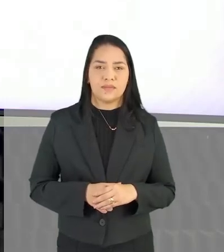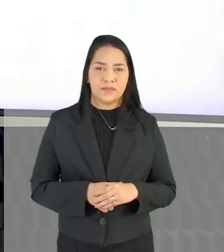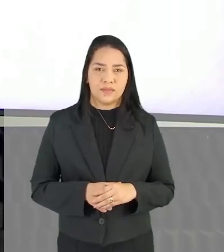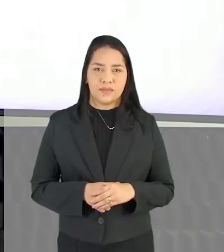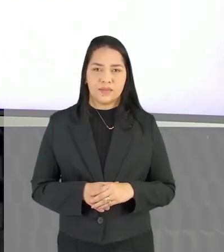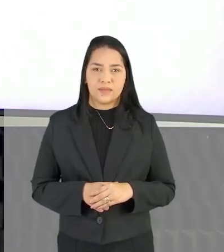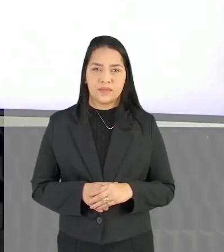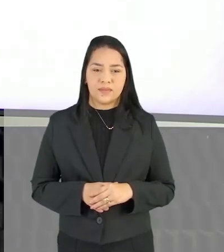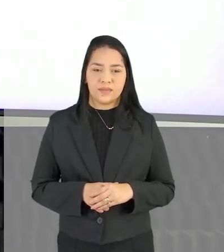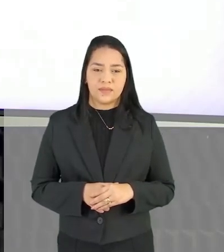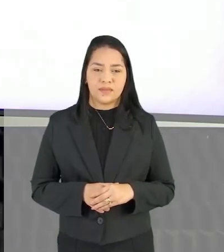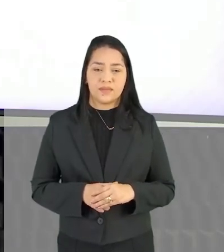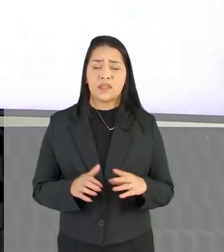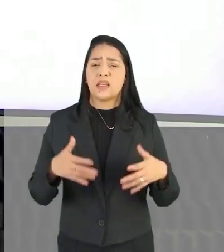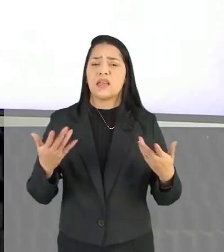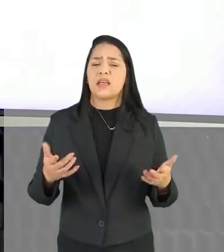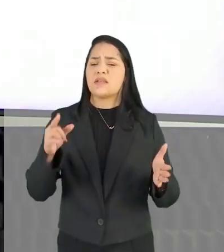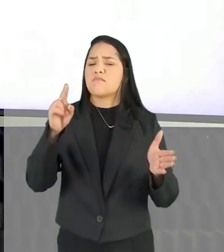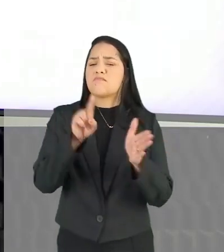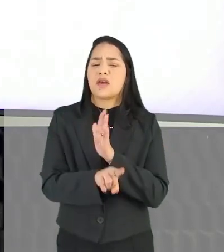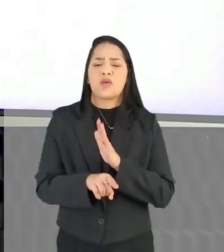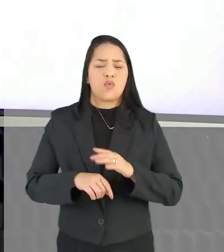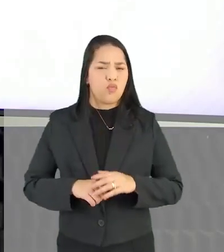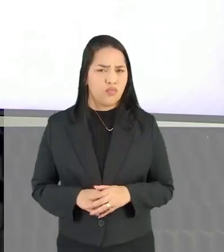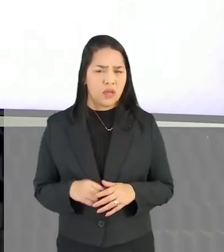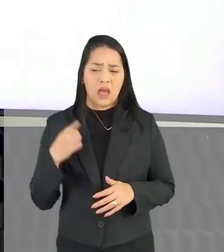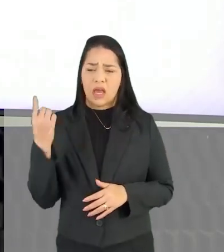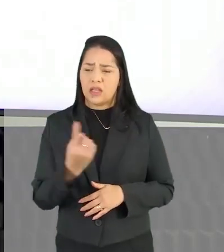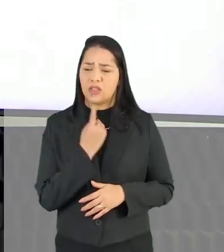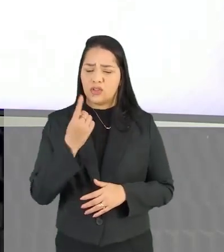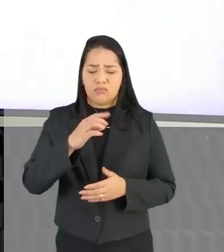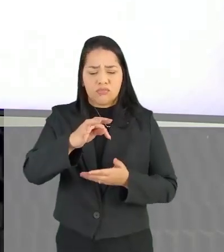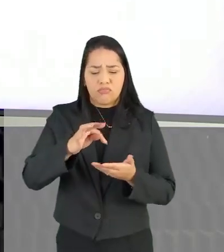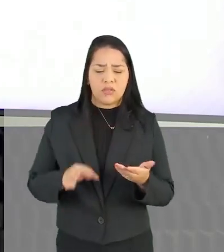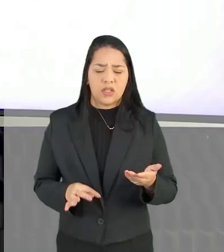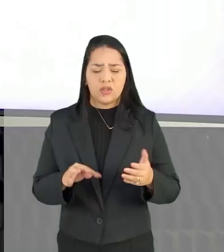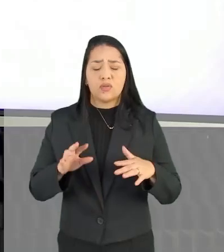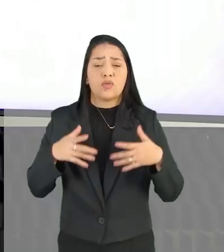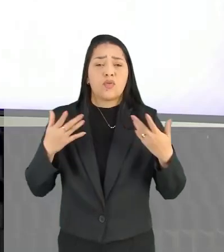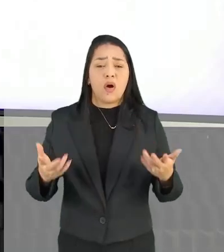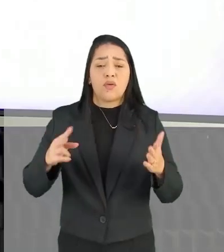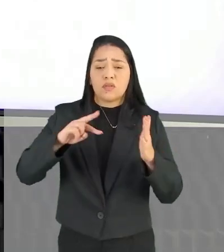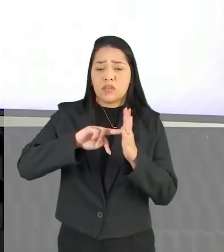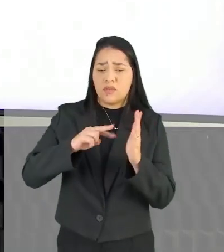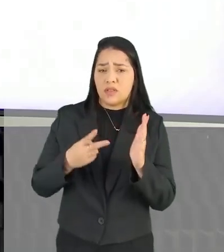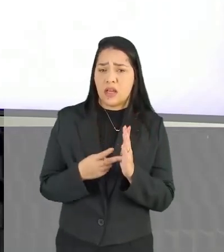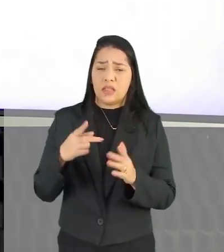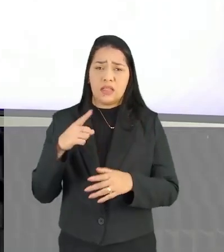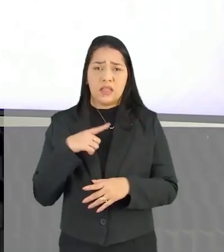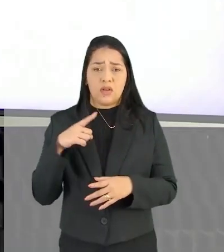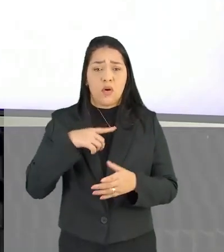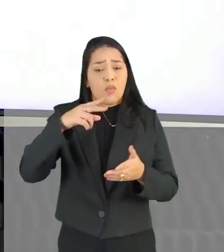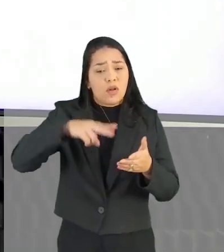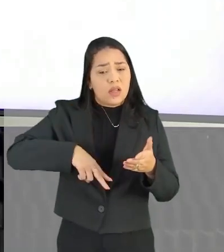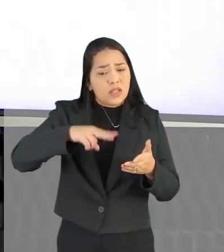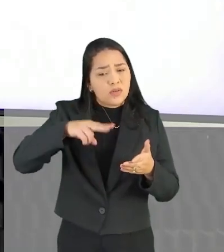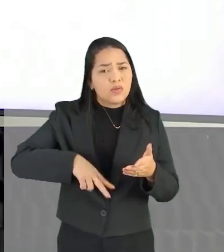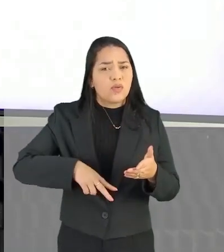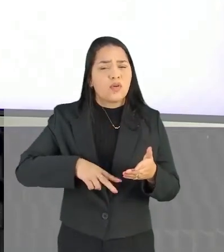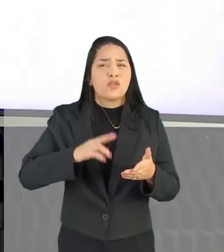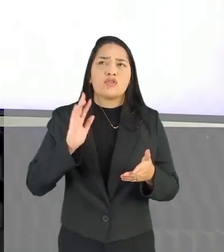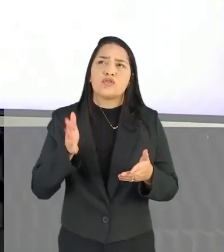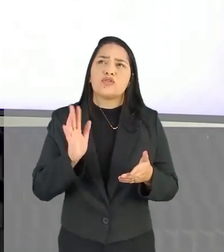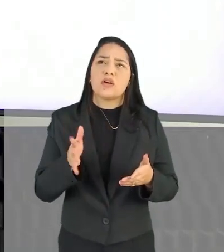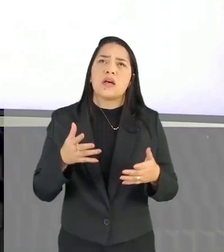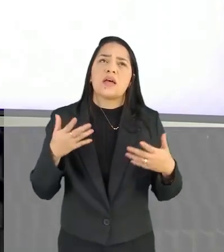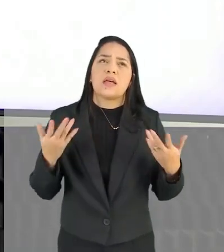aranhas. E aí, essa pergunta retórica, quando a gente vai lá no texto, qual o sentido que traz, né, enquanto leitor, quando está